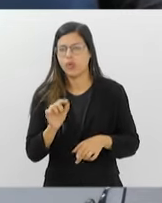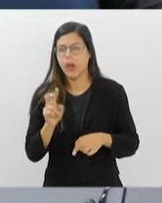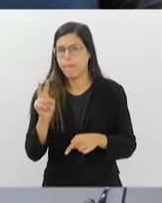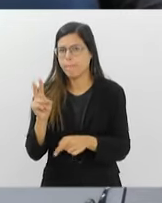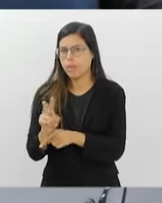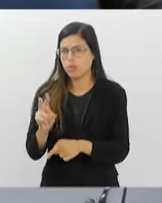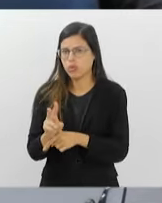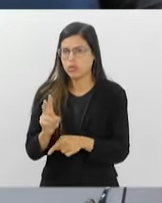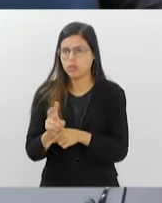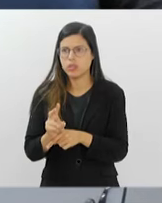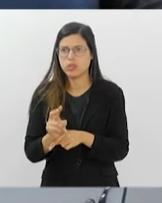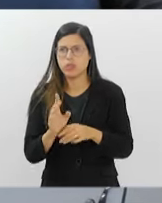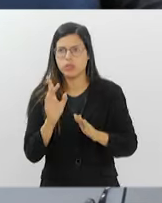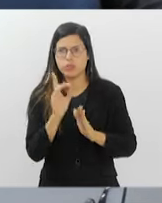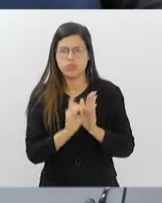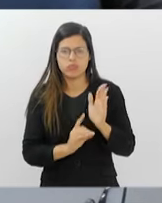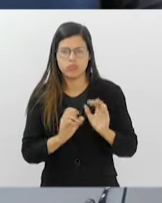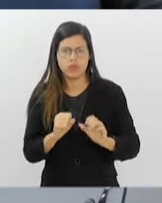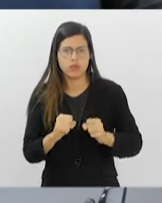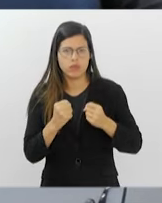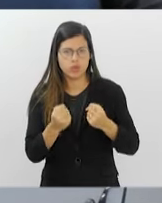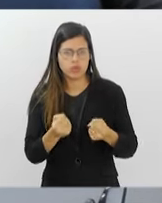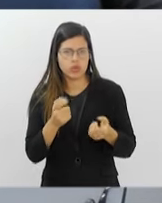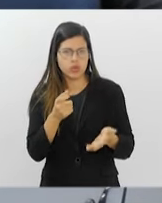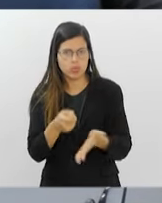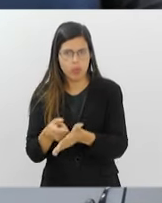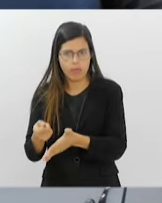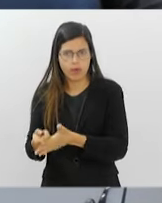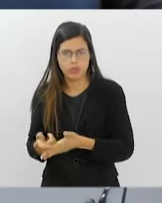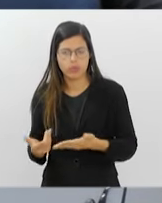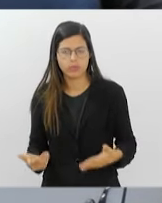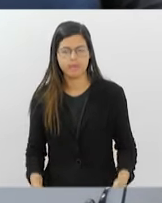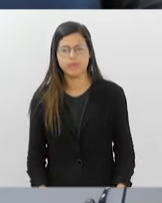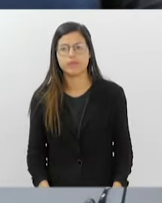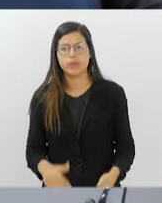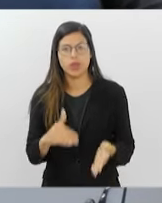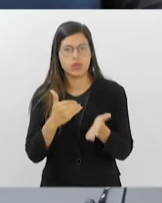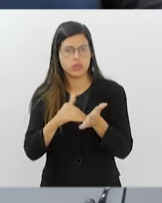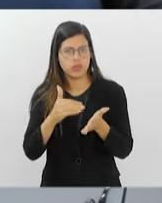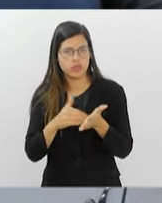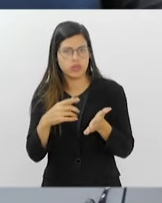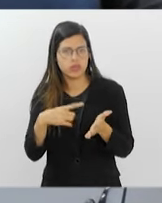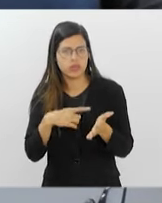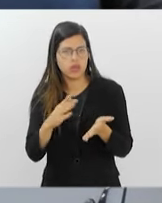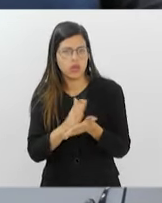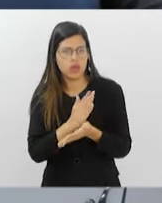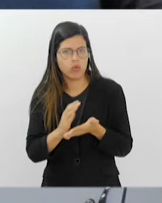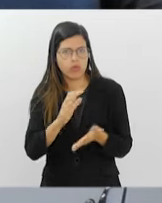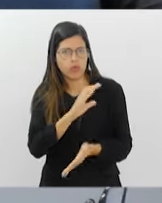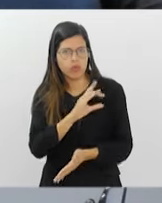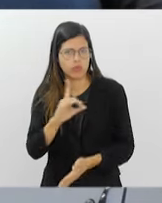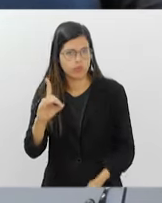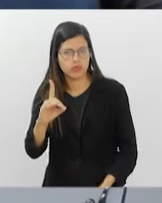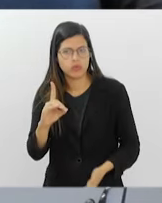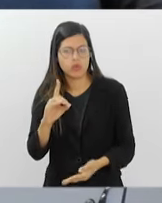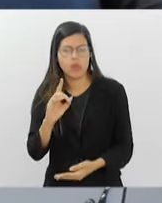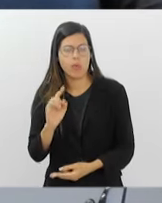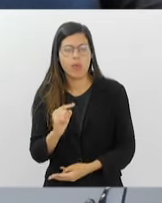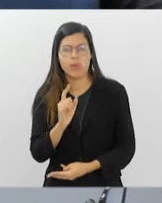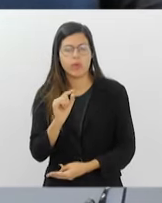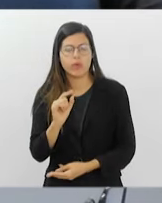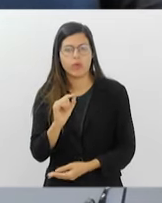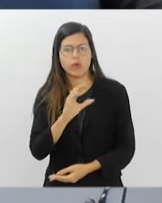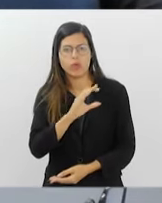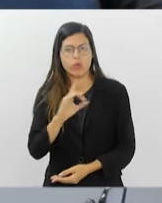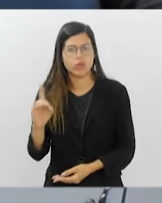defesa do consumidor a secretaria ela tem algumas coordenadorias uma delas é a coordenadoria de defesa do